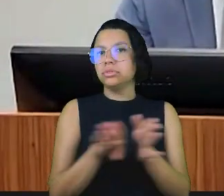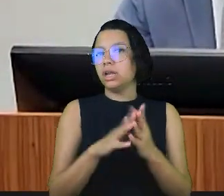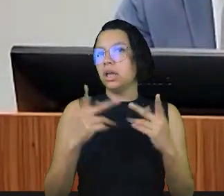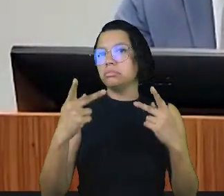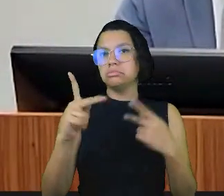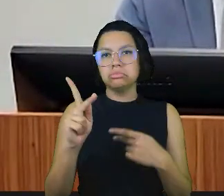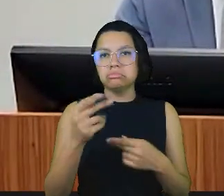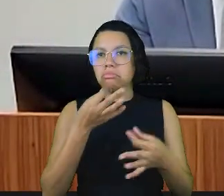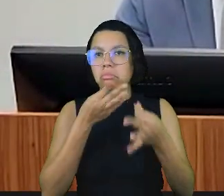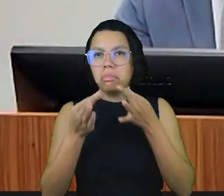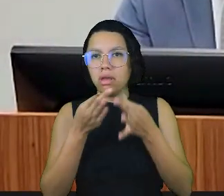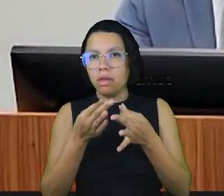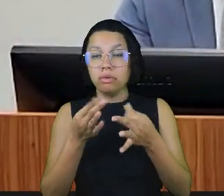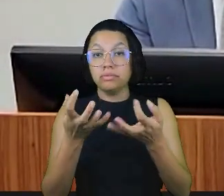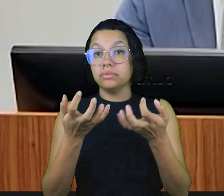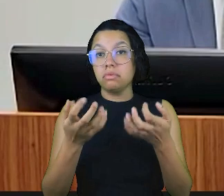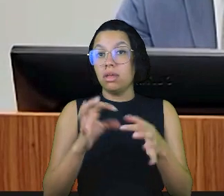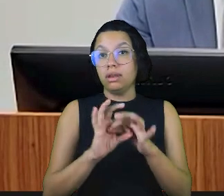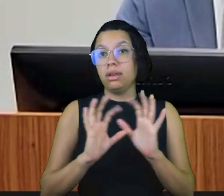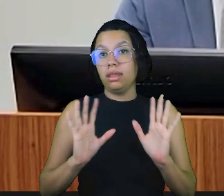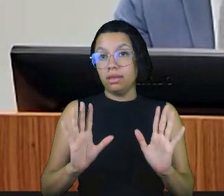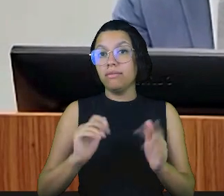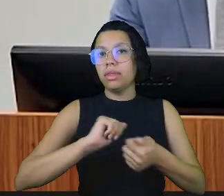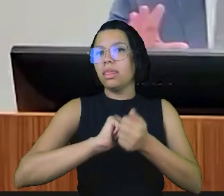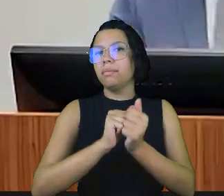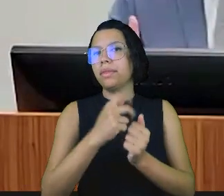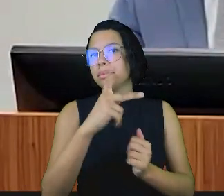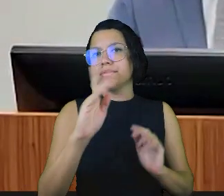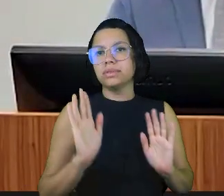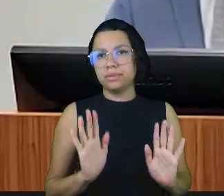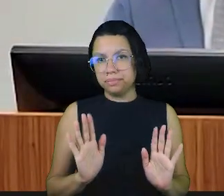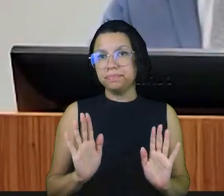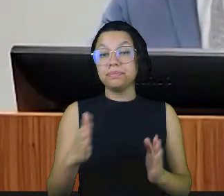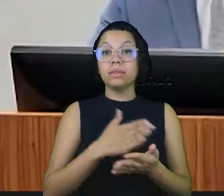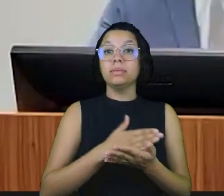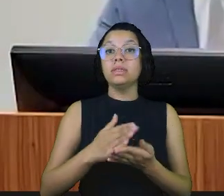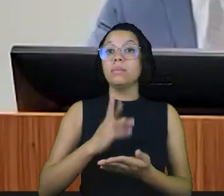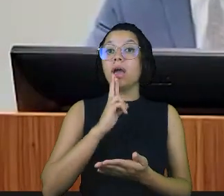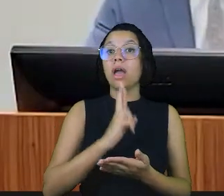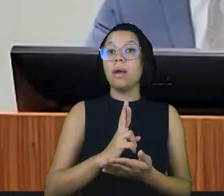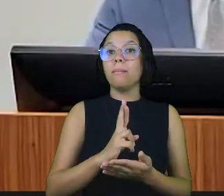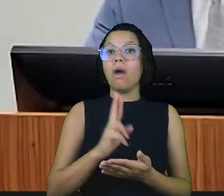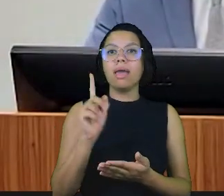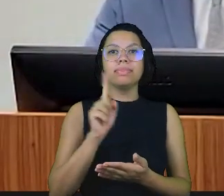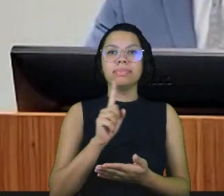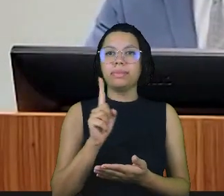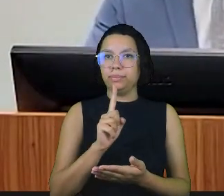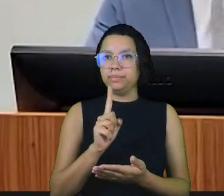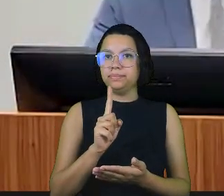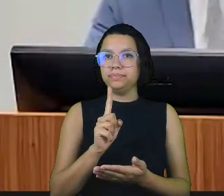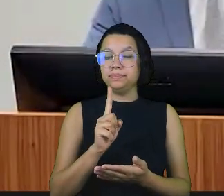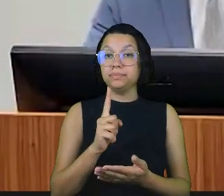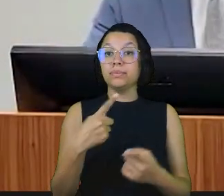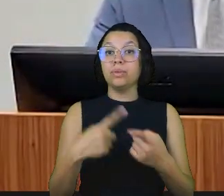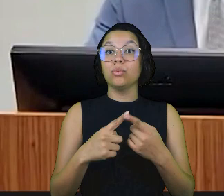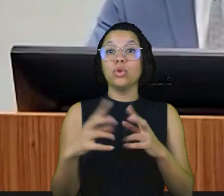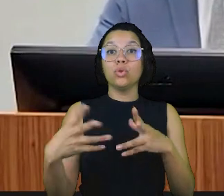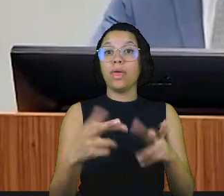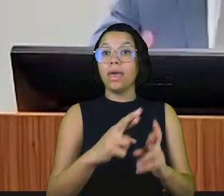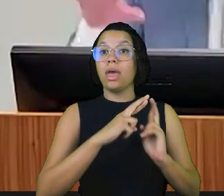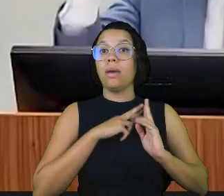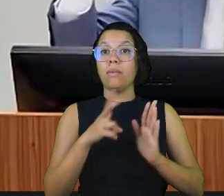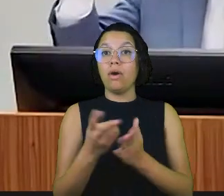posições críticas que julgarem as mais apropriadas. Mas, em princípio, a resposta seria negativa. Todo